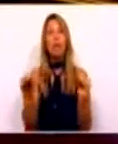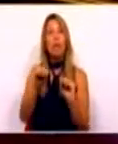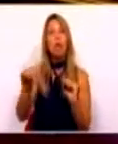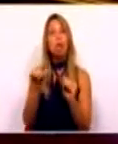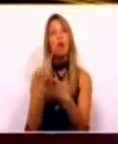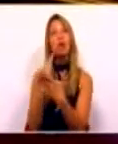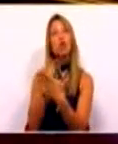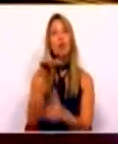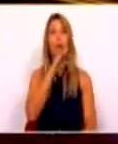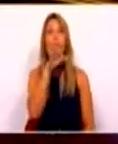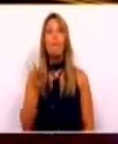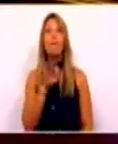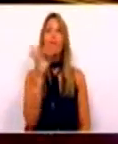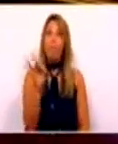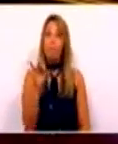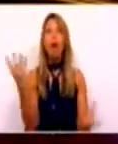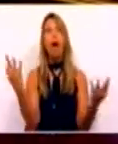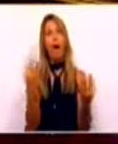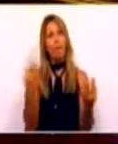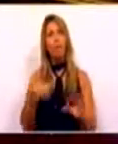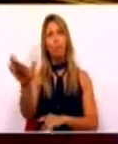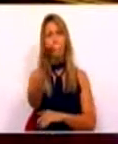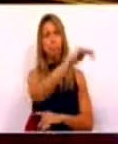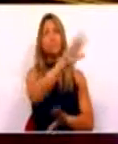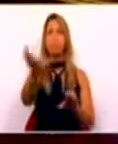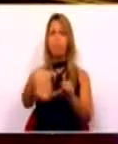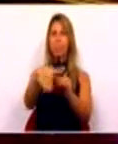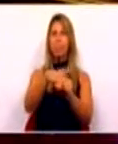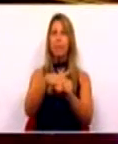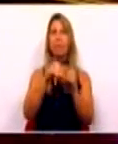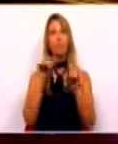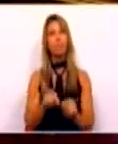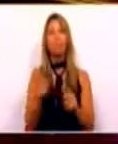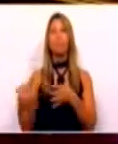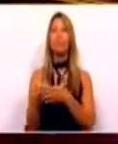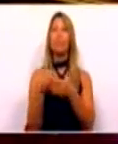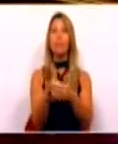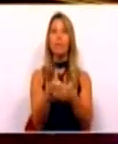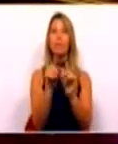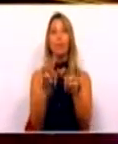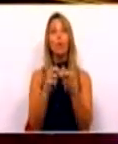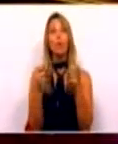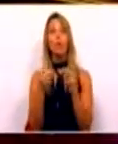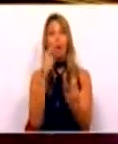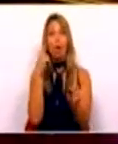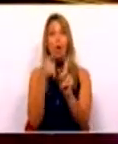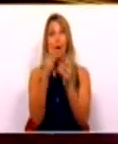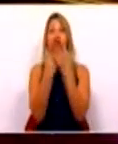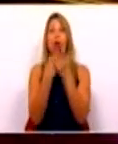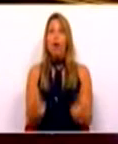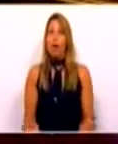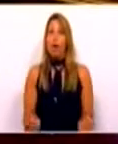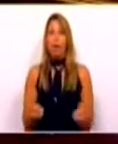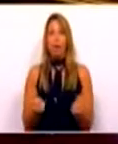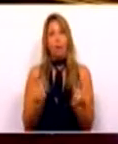as famílias são interpeladas e convocadas a participar neste processo e neste problema, visando a resolução do mesmo.